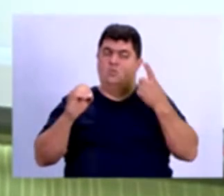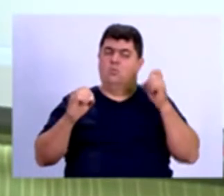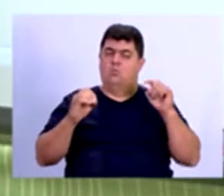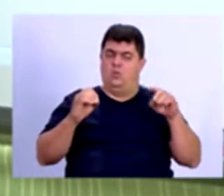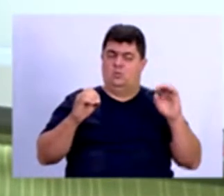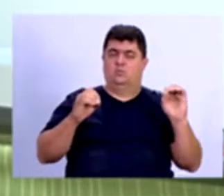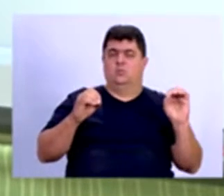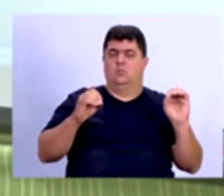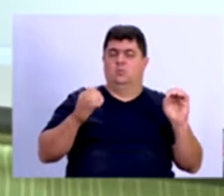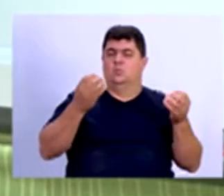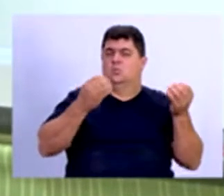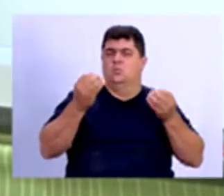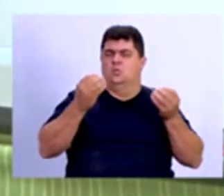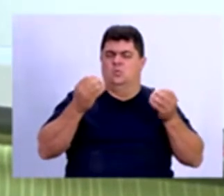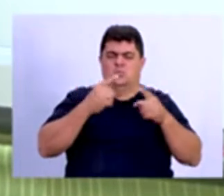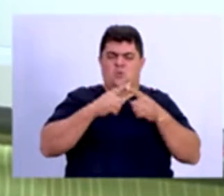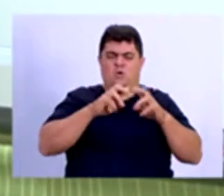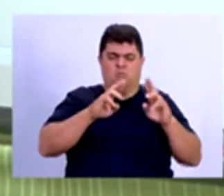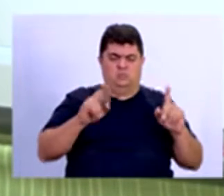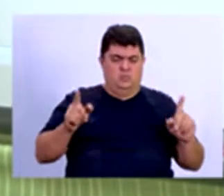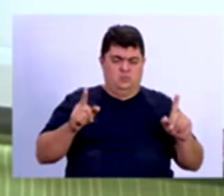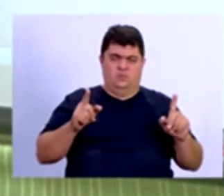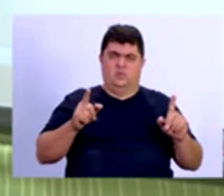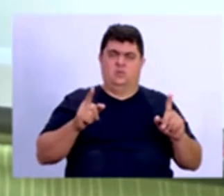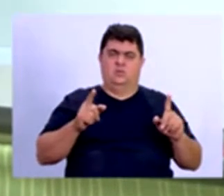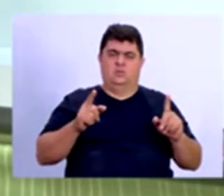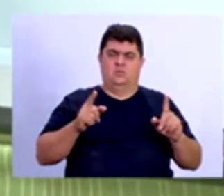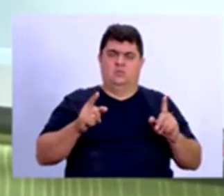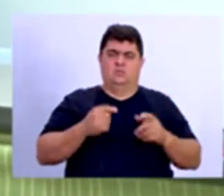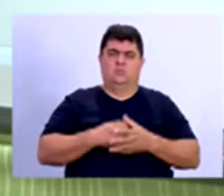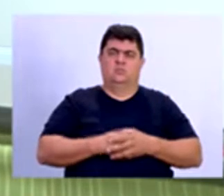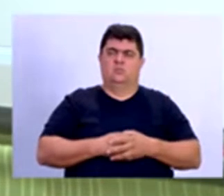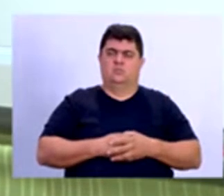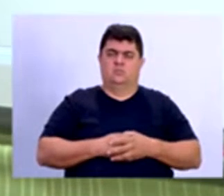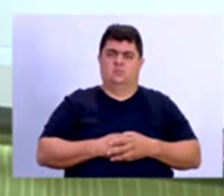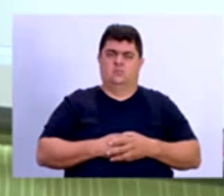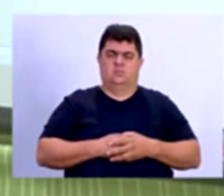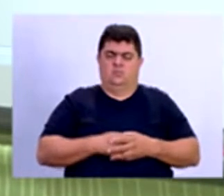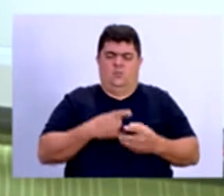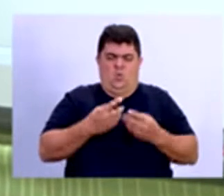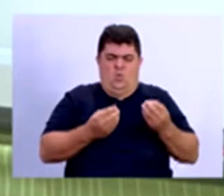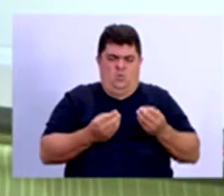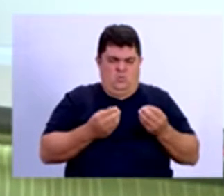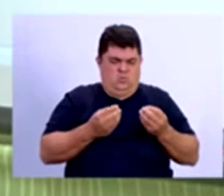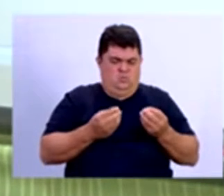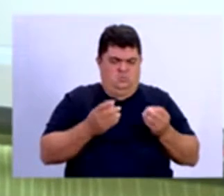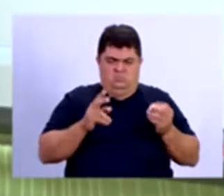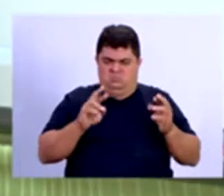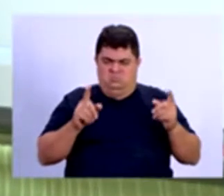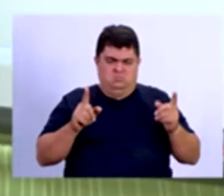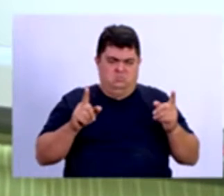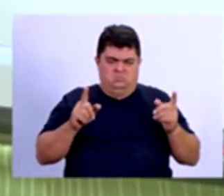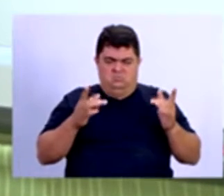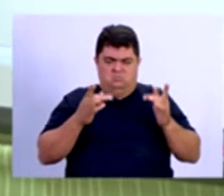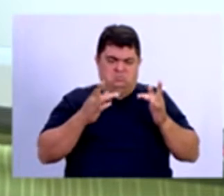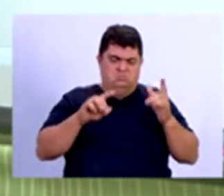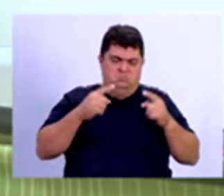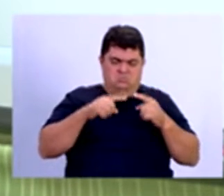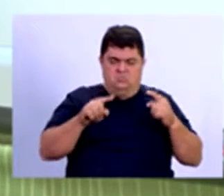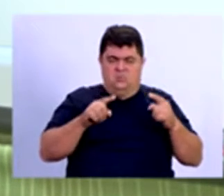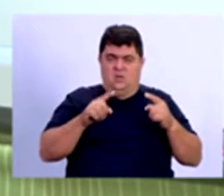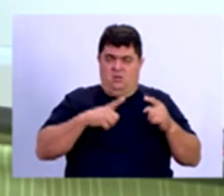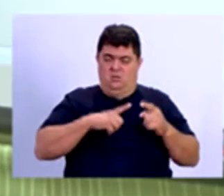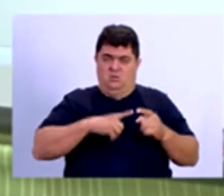zero o que caracterizou 1.0 o que caracteriza 2.0 e o que talvez caracterizará a